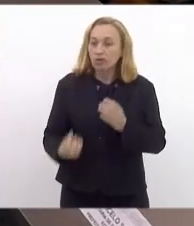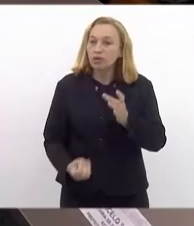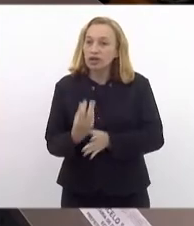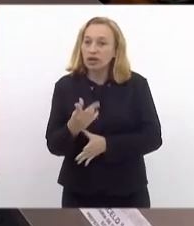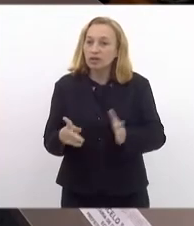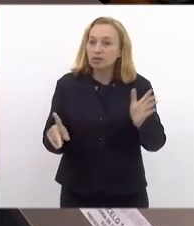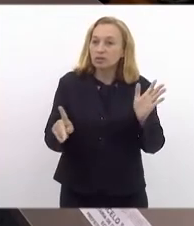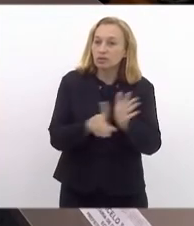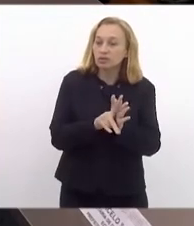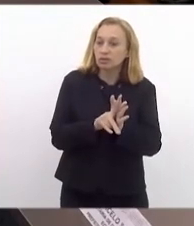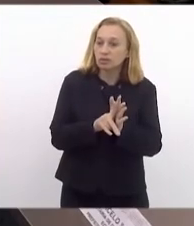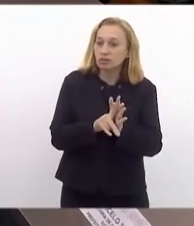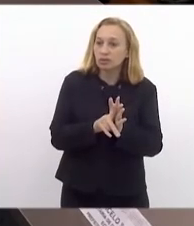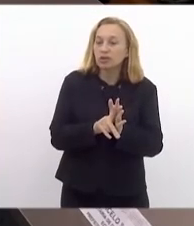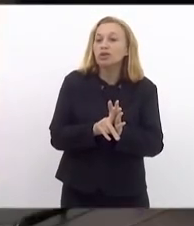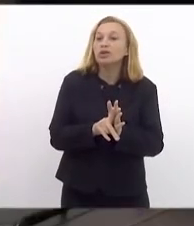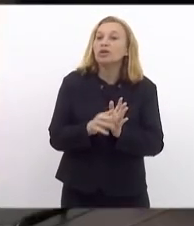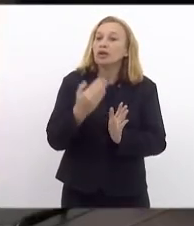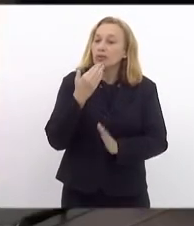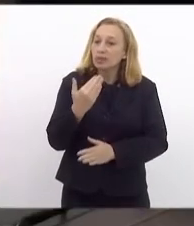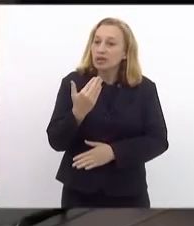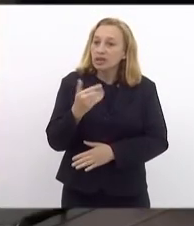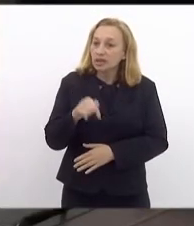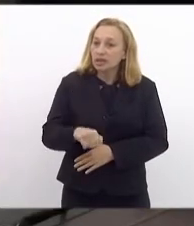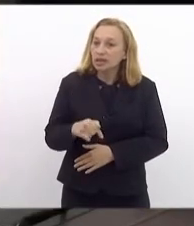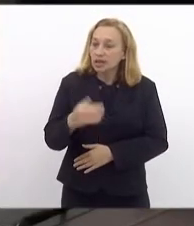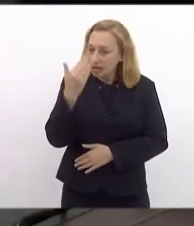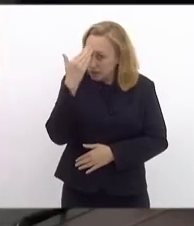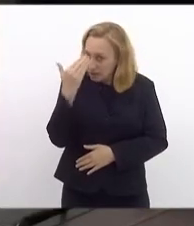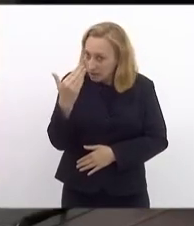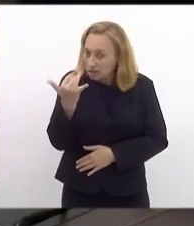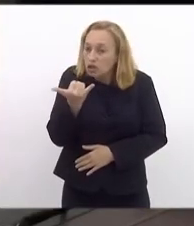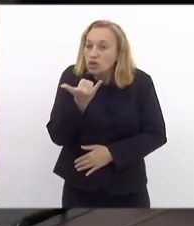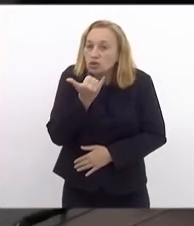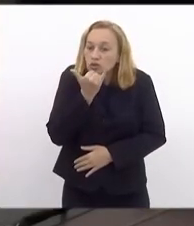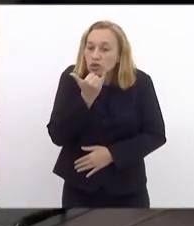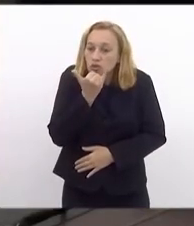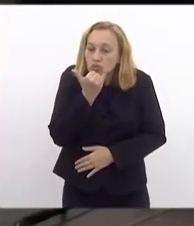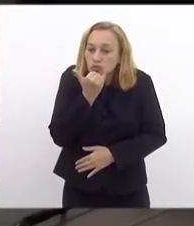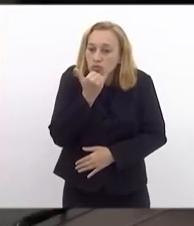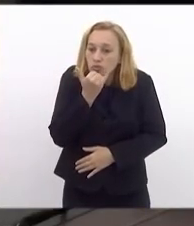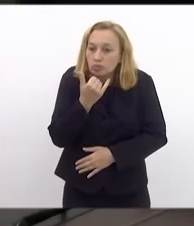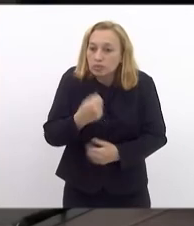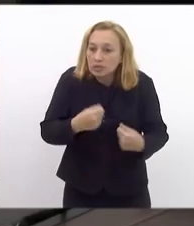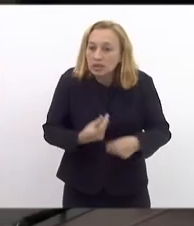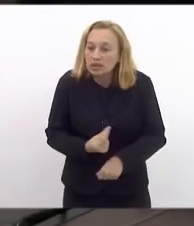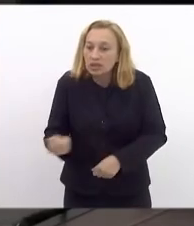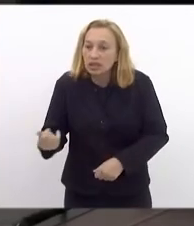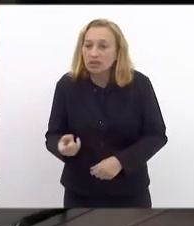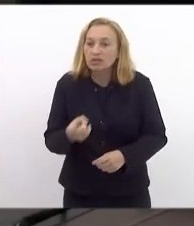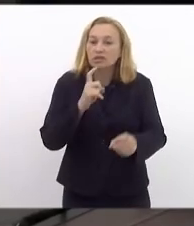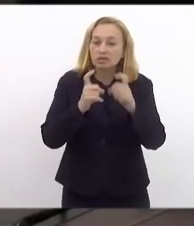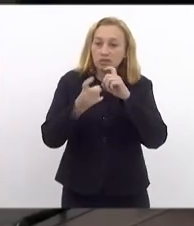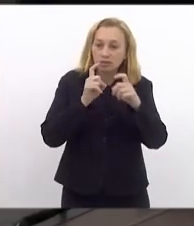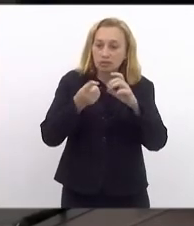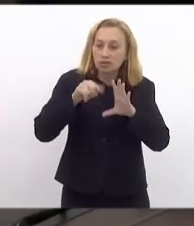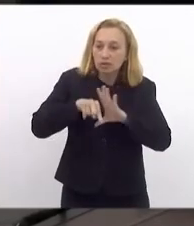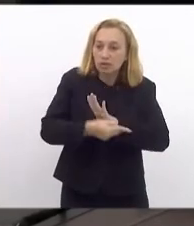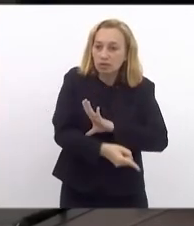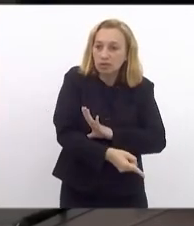corrupta eu sou Tá bom eu quero eu quero pedir aqui agradecer aqui desculpa eu vou ter que me ausentar acho que esse debate foi